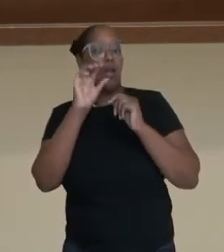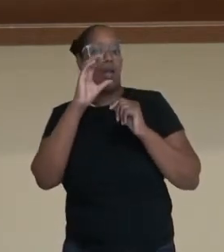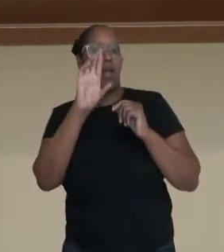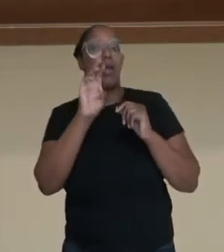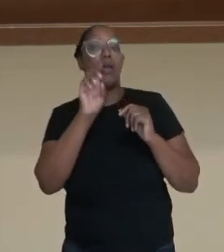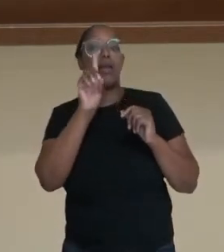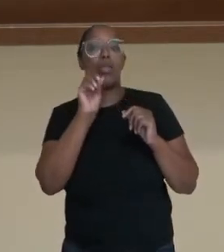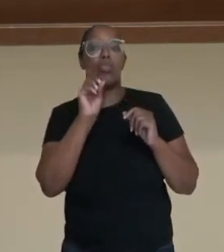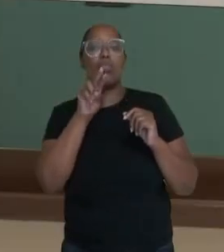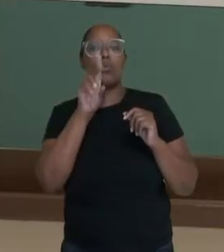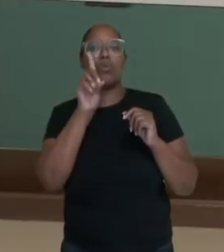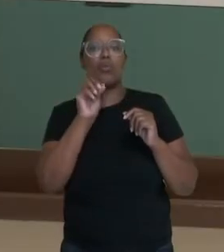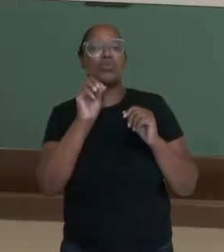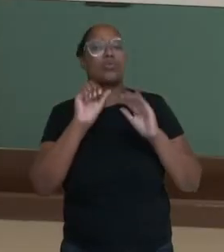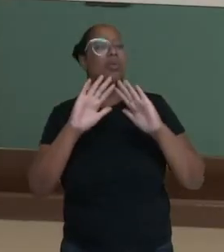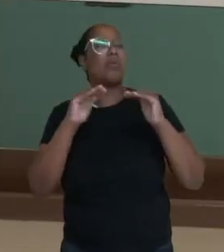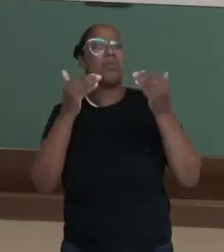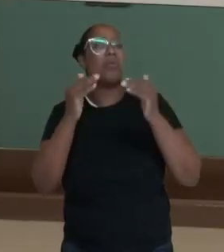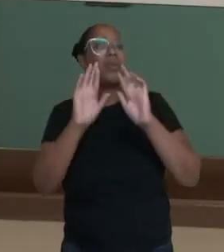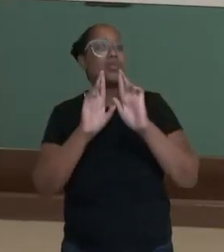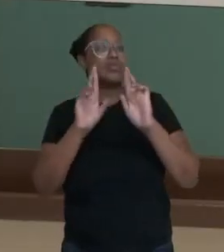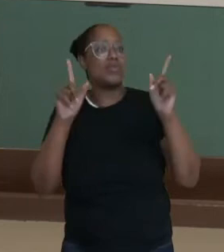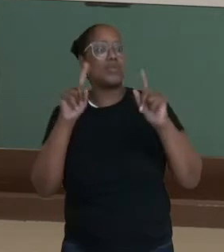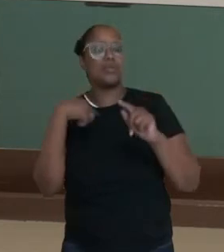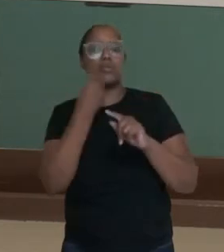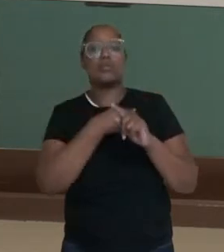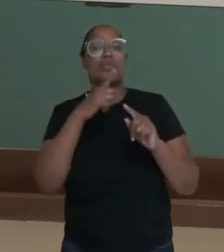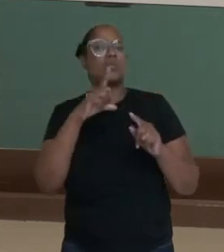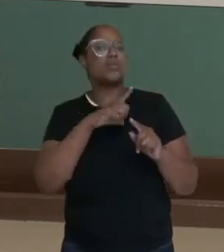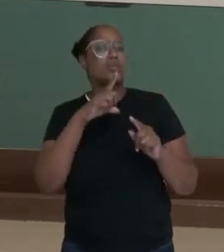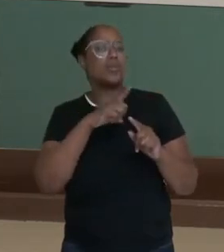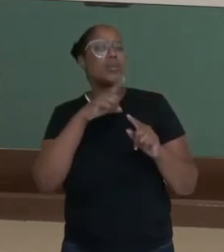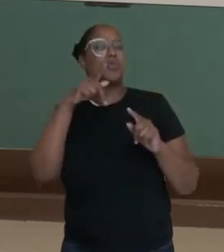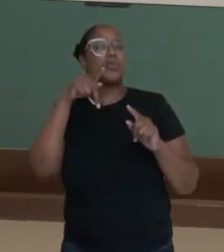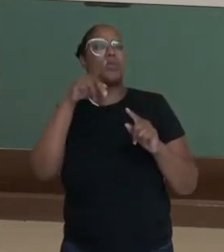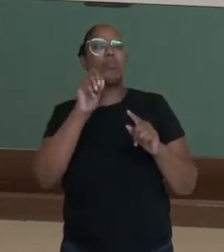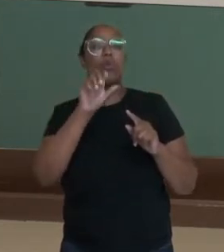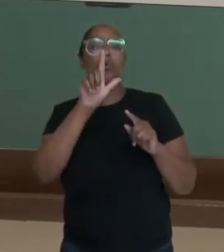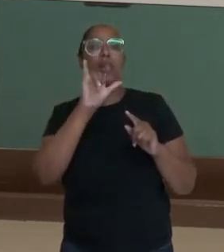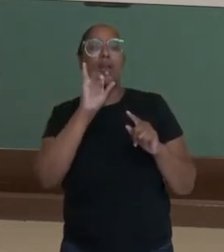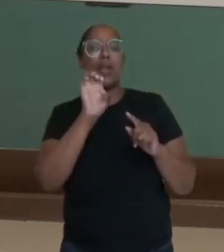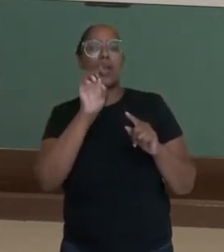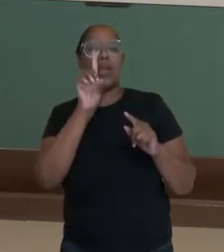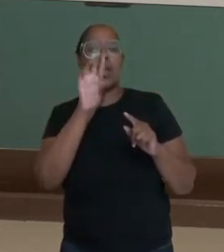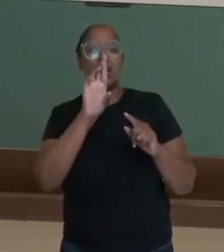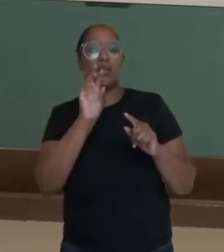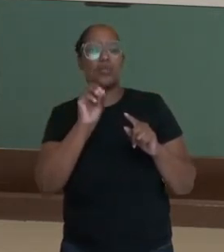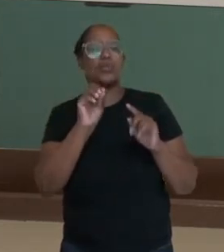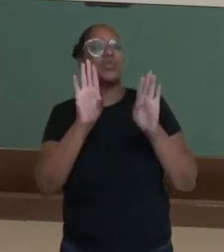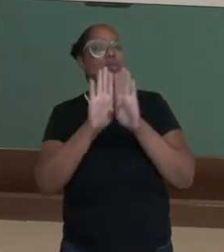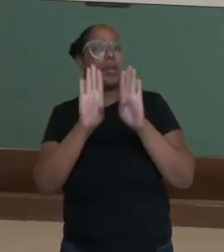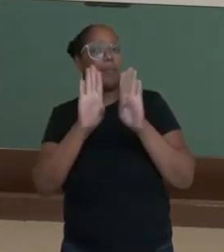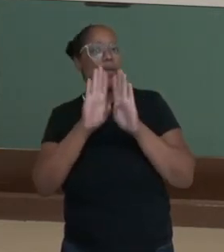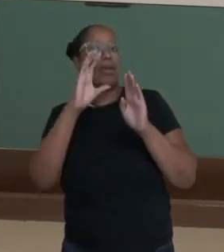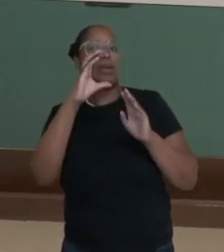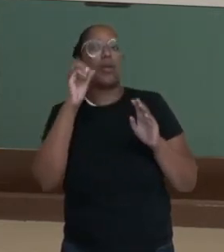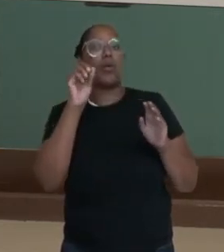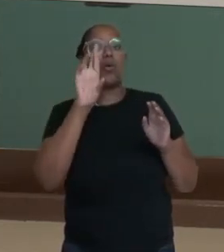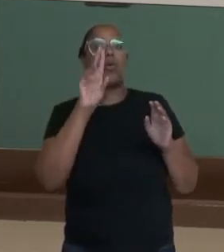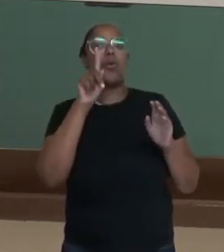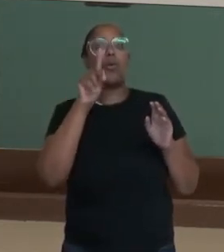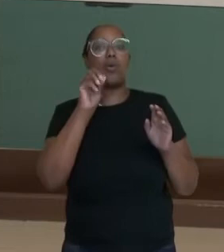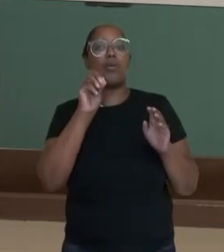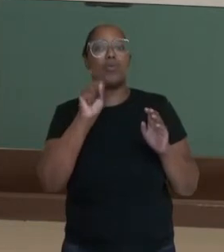então. Qual a diferença que nós temos entre poliedros e corpos redondos? Vocês conseguiriam me dizer